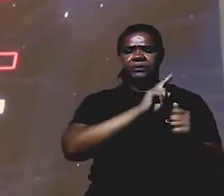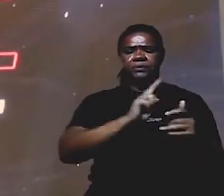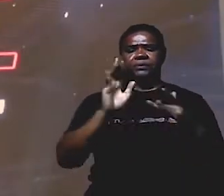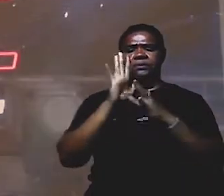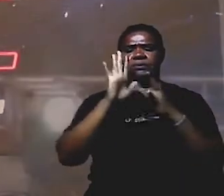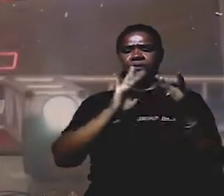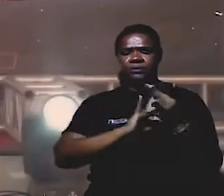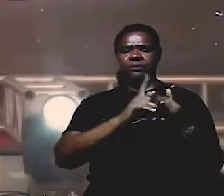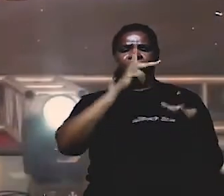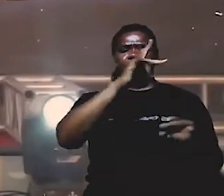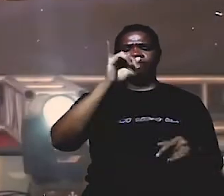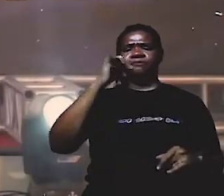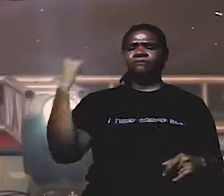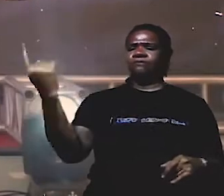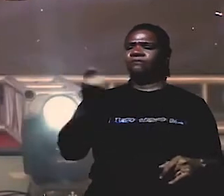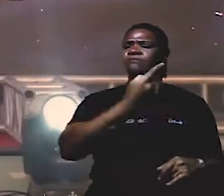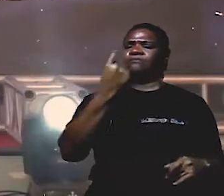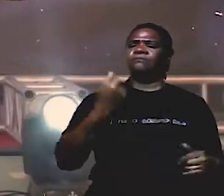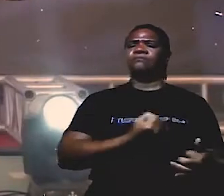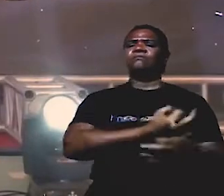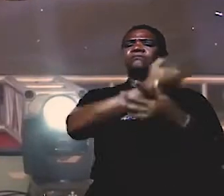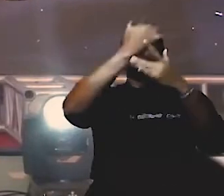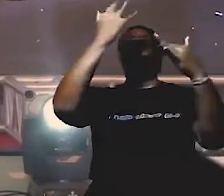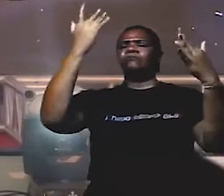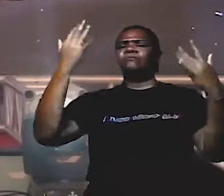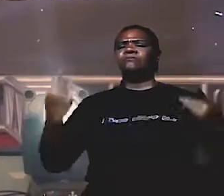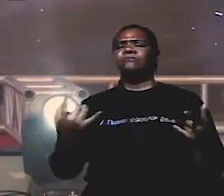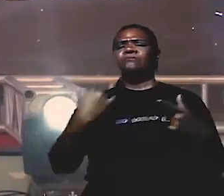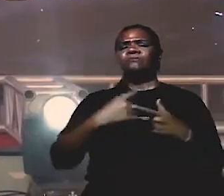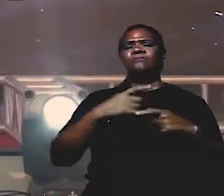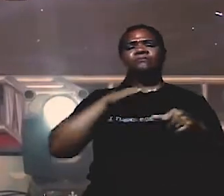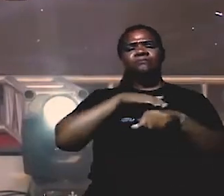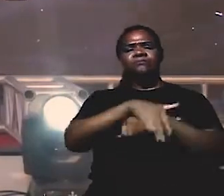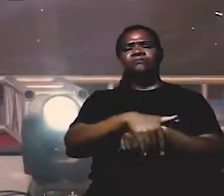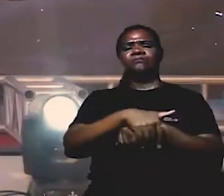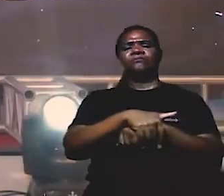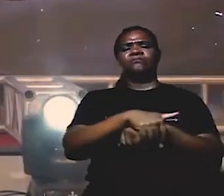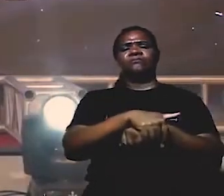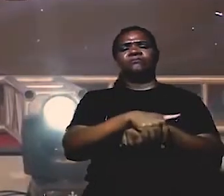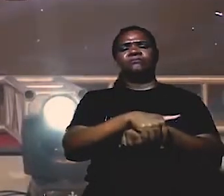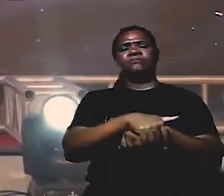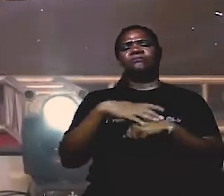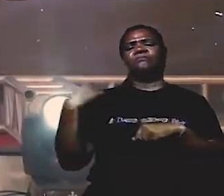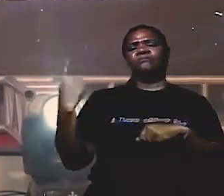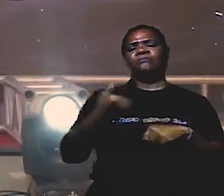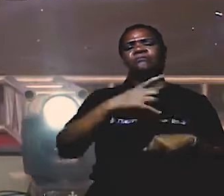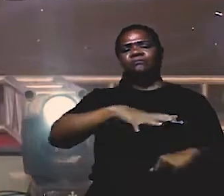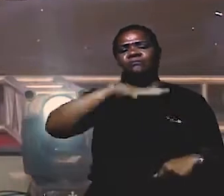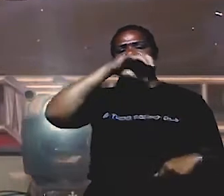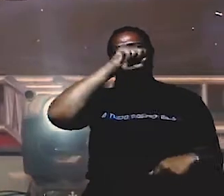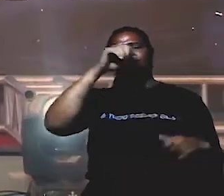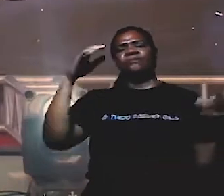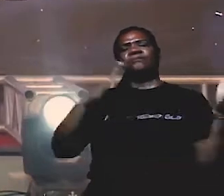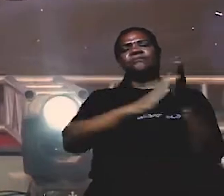Jesus. Pai, nós queremos te glorificar por esta noite. Todo ser que respira louva o